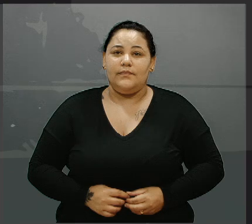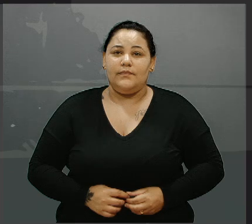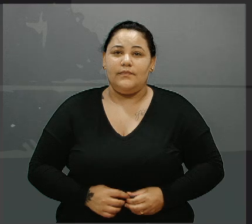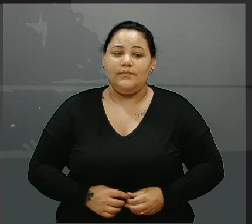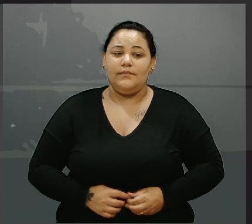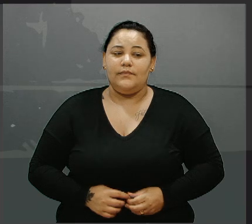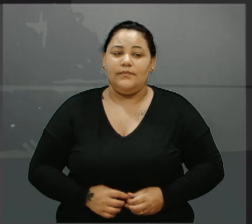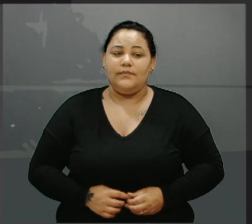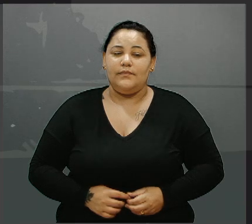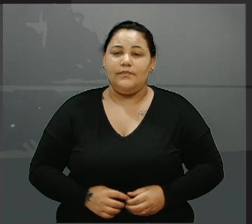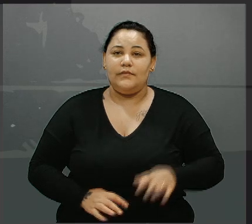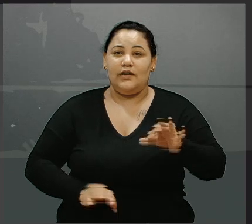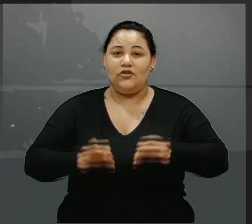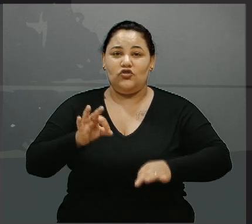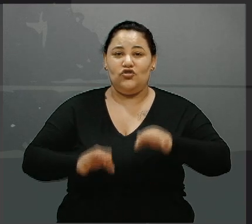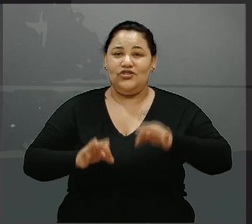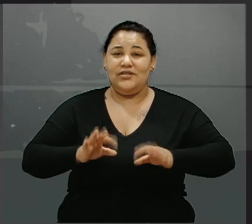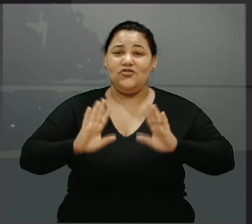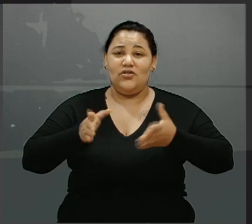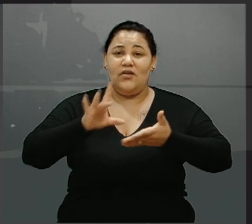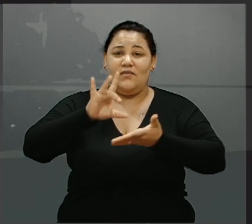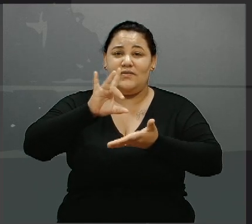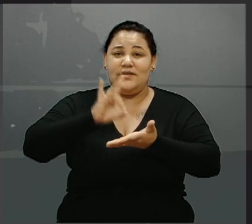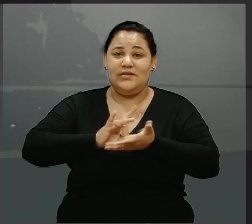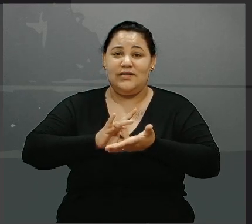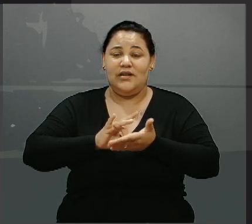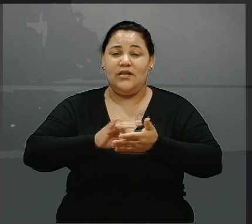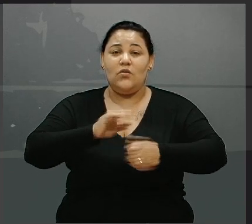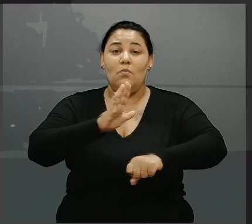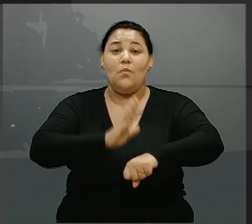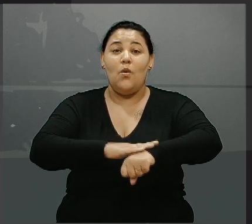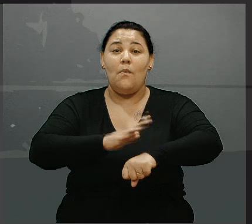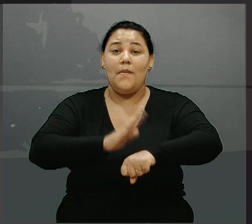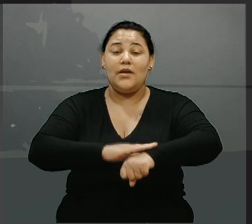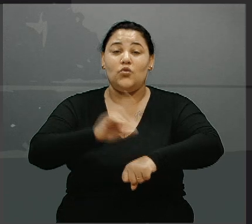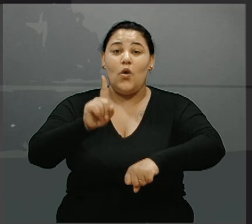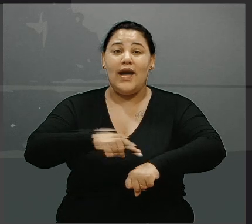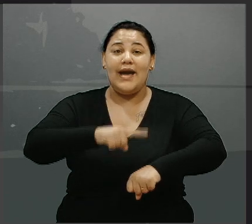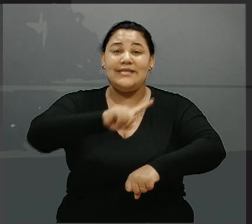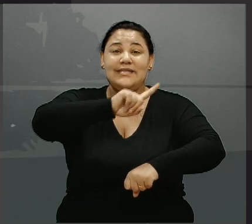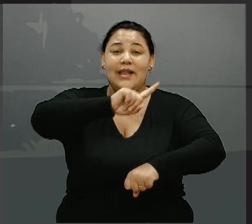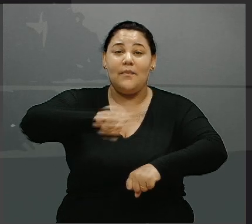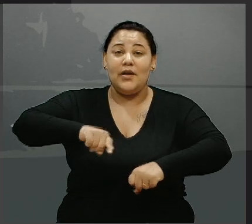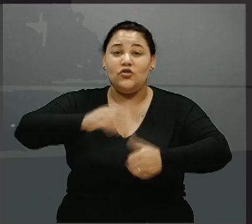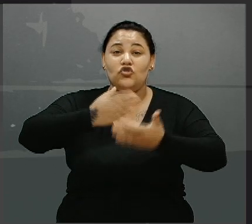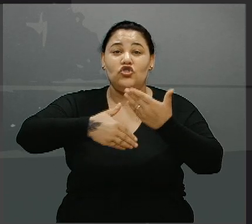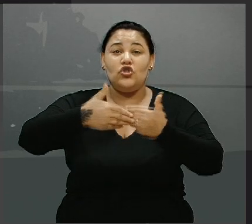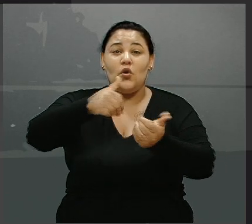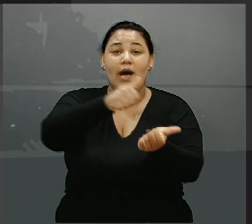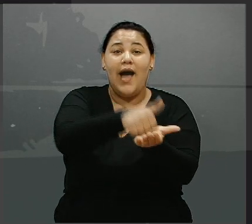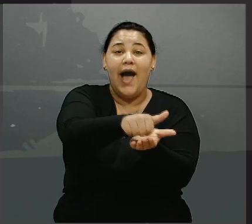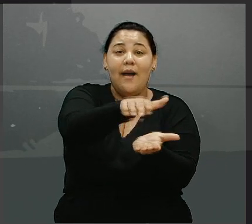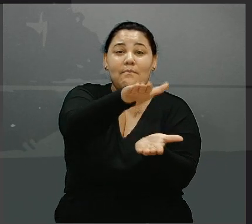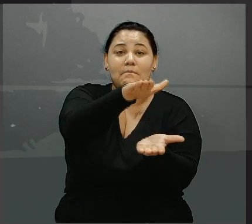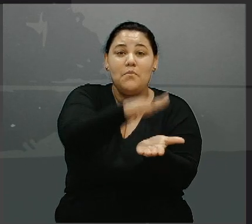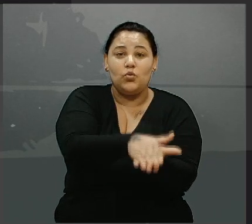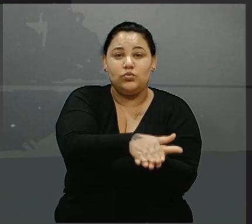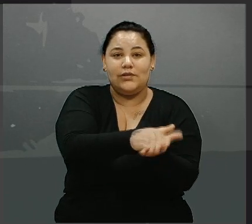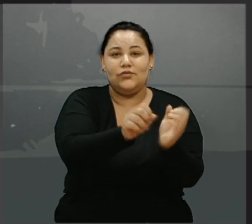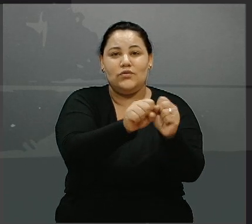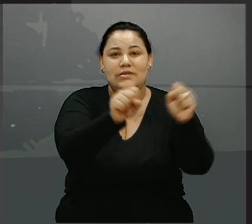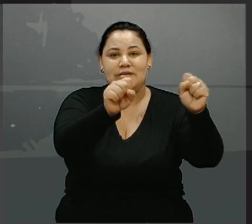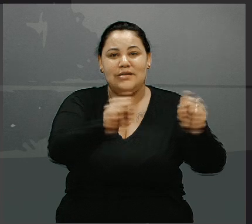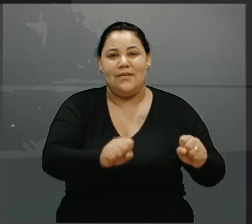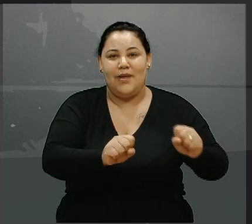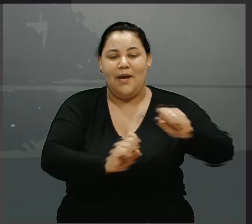a Justiça já determinou, num dado momento, o cancelamento de todas as multas do Free Flow. Por